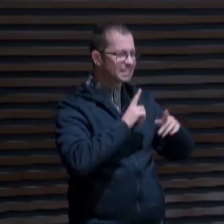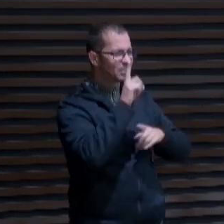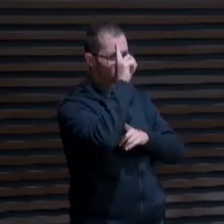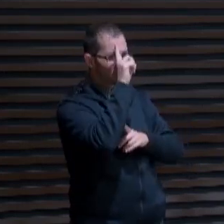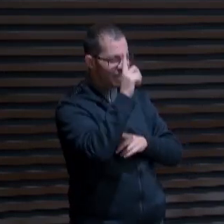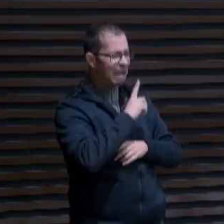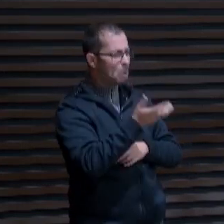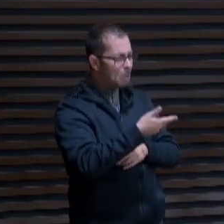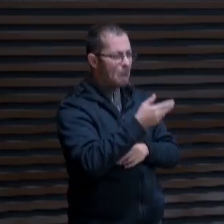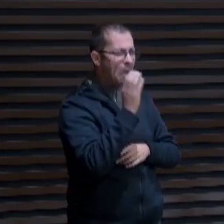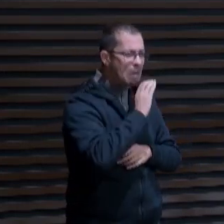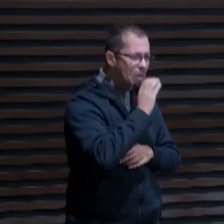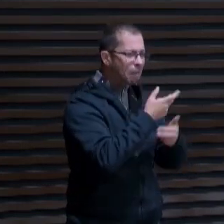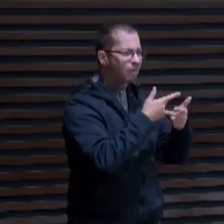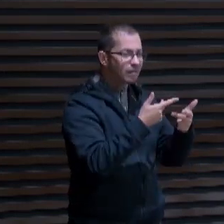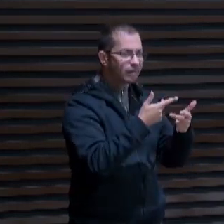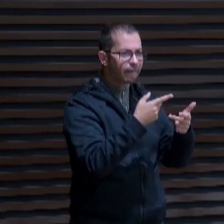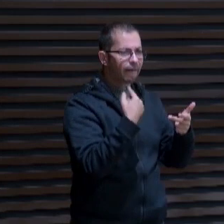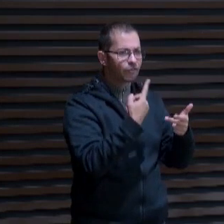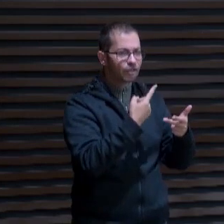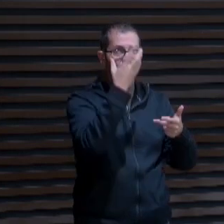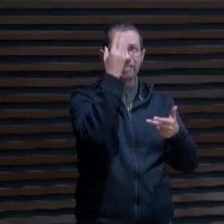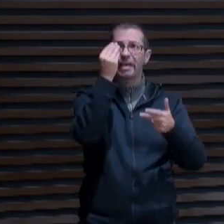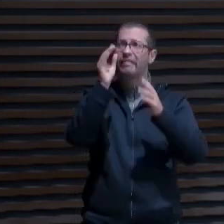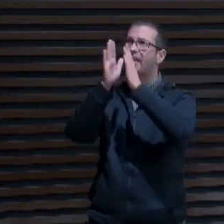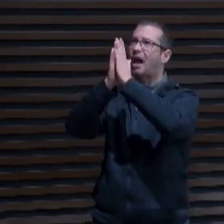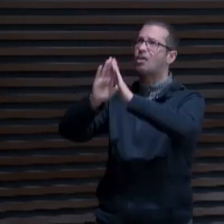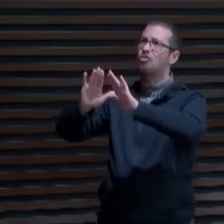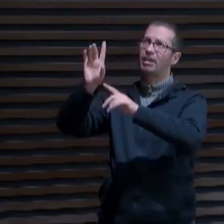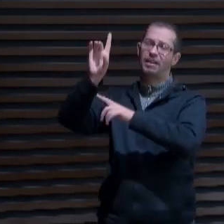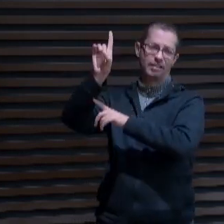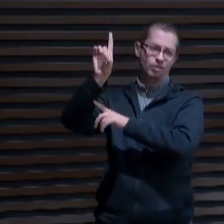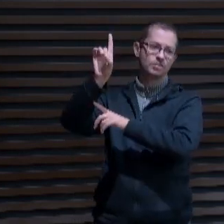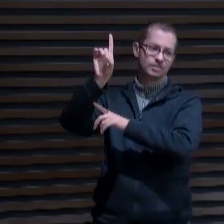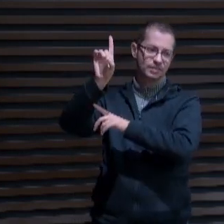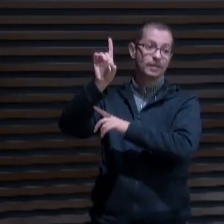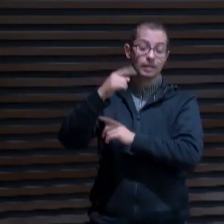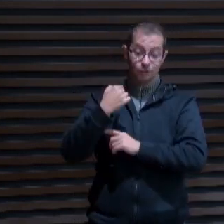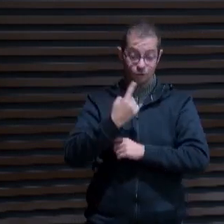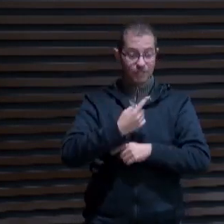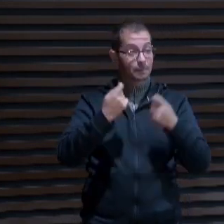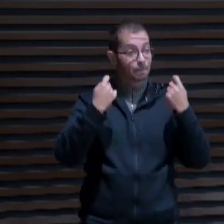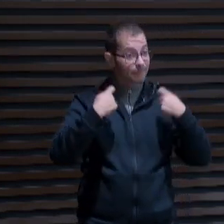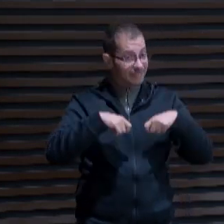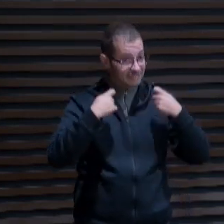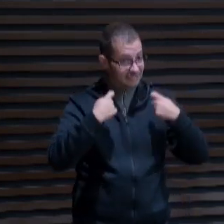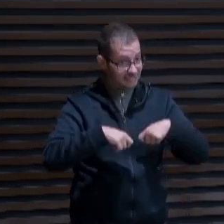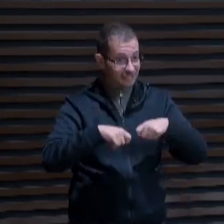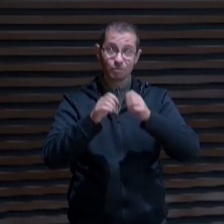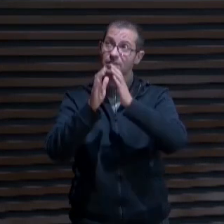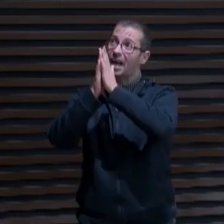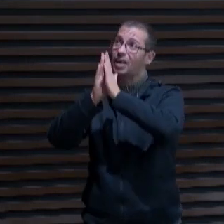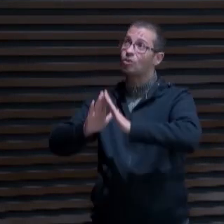estabeleceu. Nós adoramos ou precisamos adorá-lo não da maneira que nós queremos, mas da maneira que